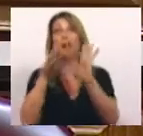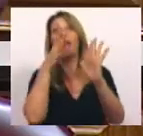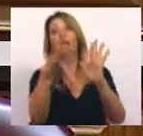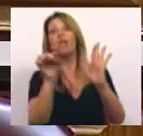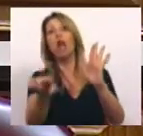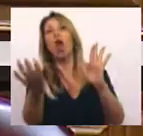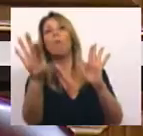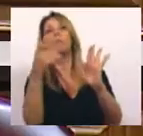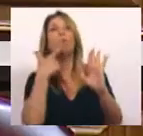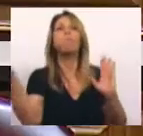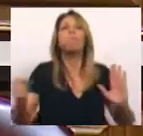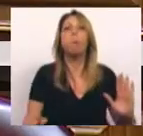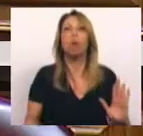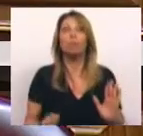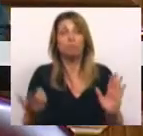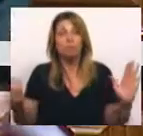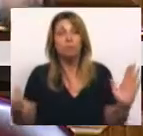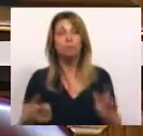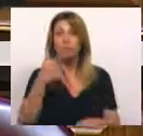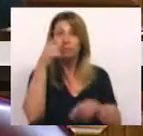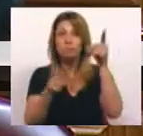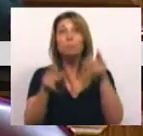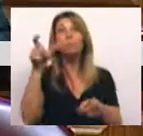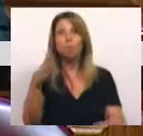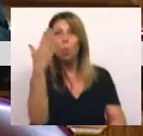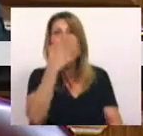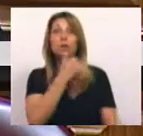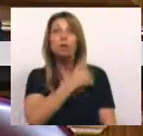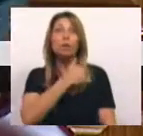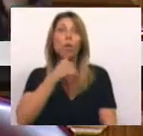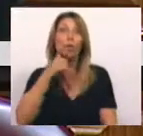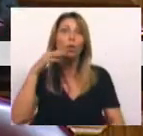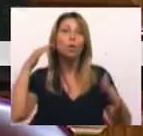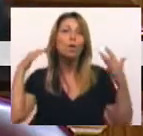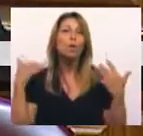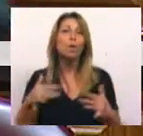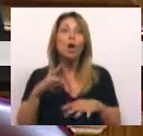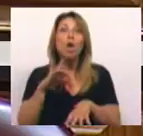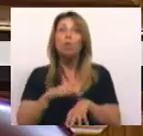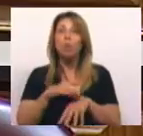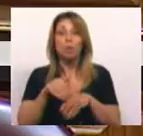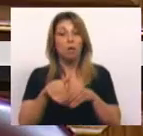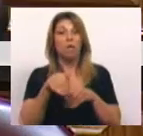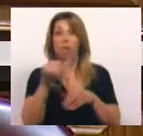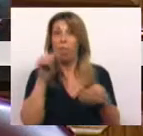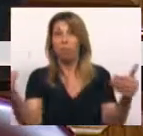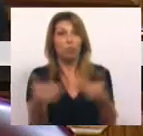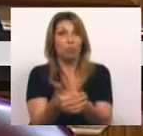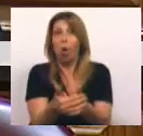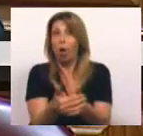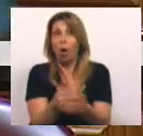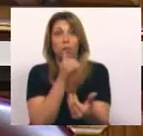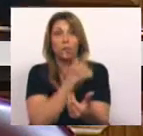feita. E, portanto, que uma pessoa em circunstâncias de profundíssimo sofrimento, com uma doença terminal fatal, tem que